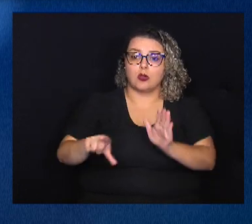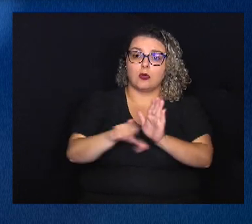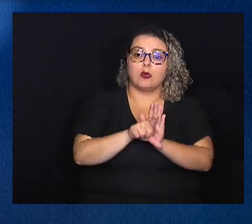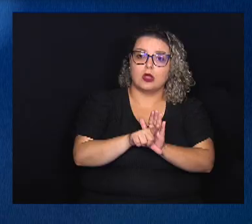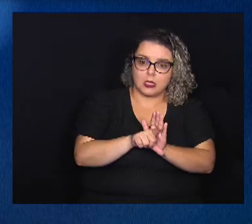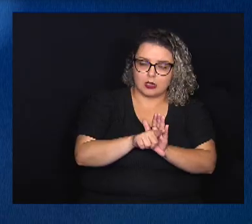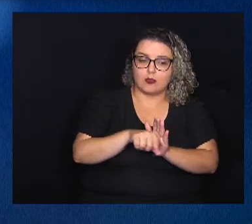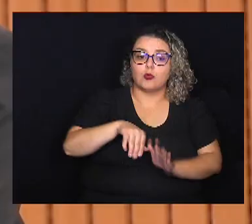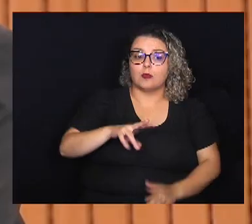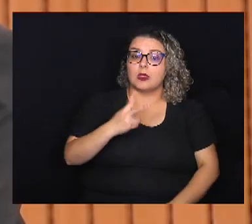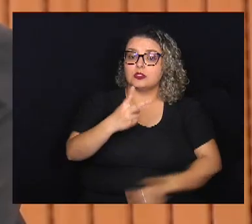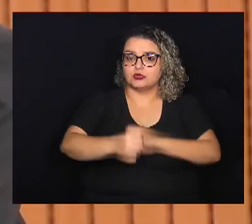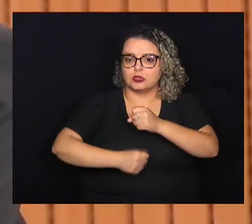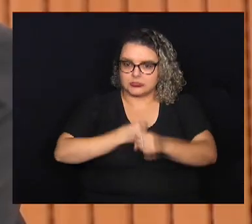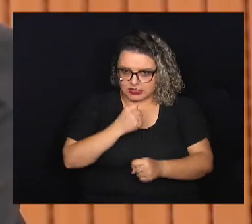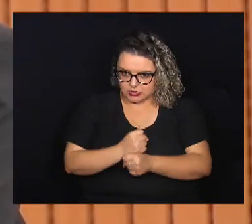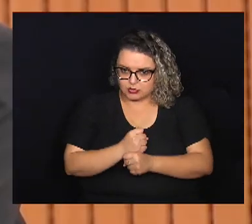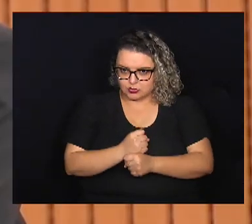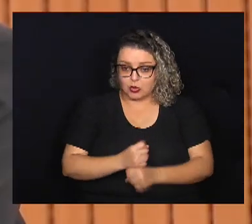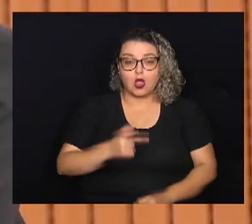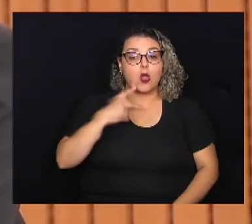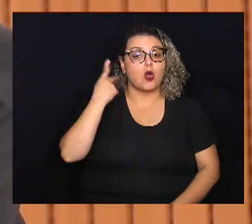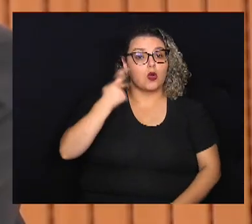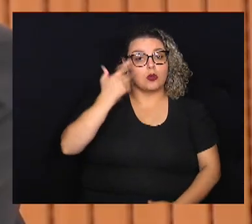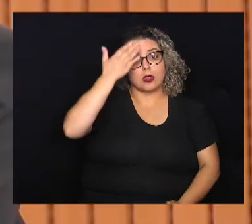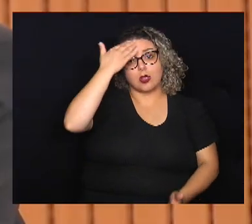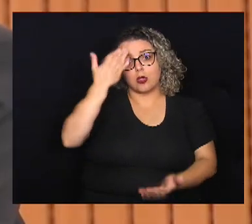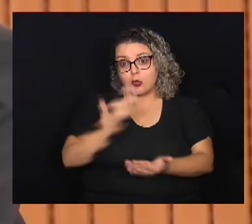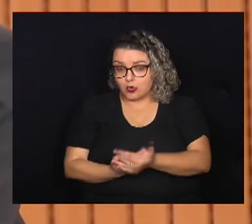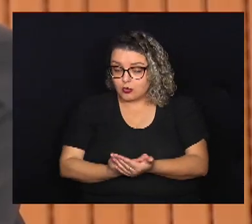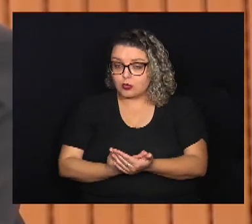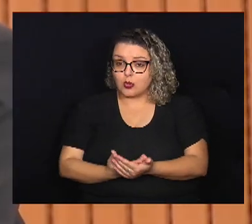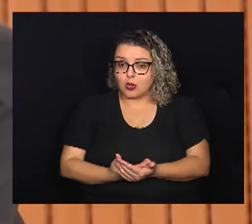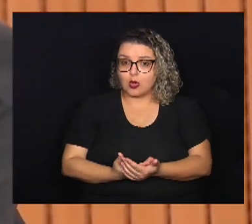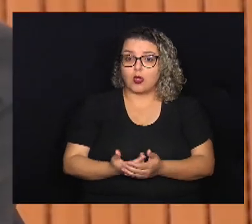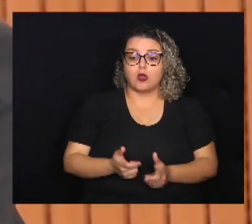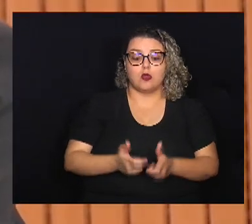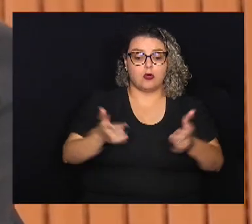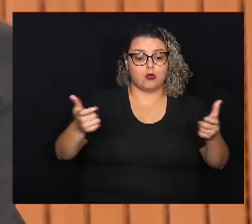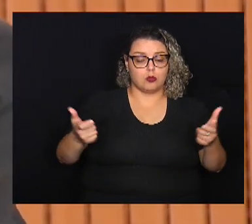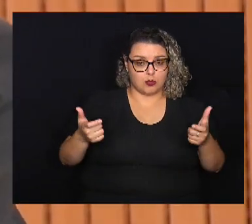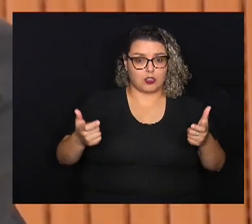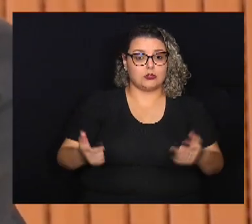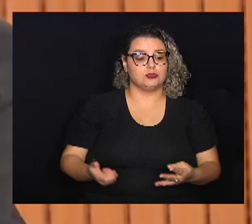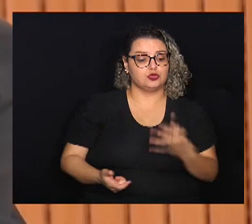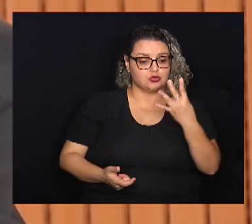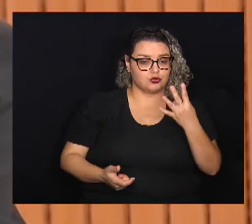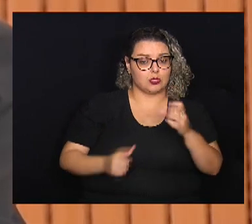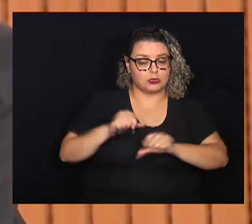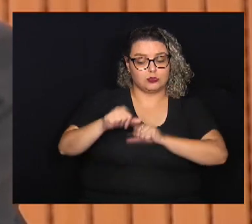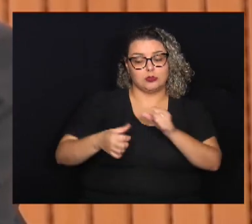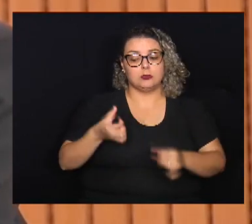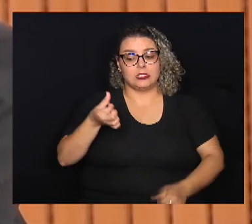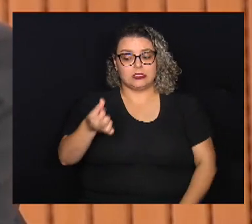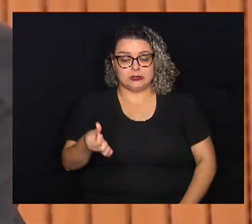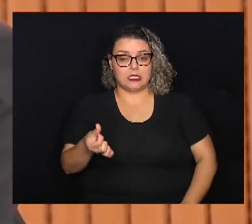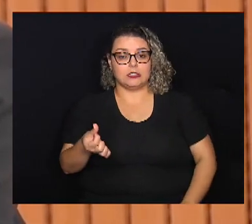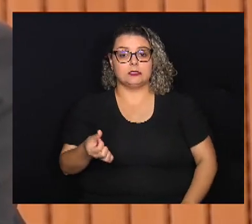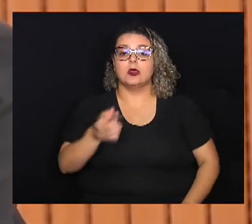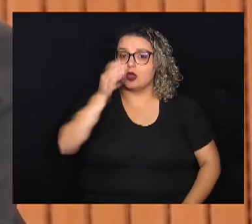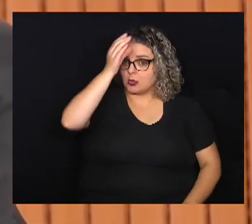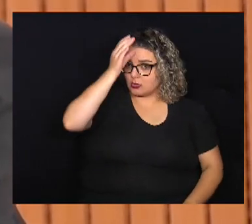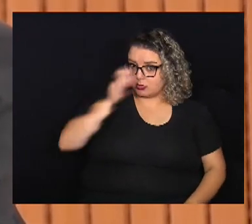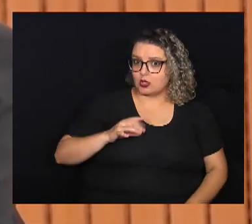por mais 2 anos o vereador acredita que prorrogando o limite de 4 para 6 anos os munícipes irão